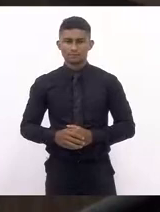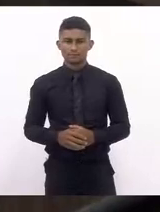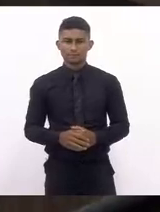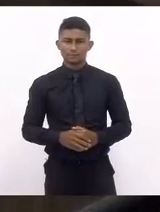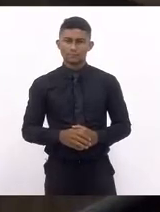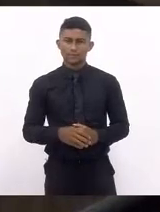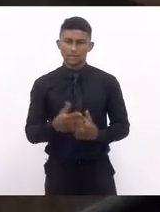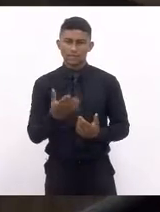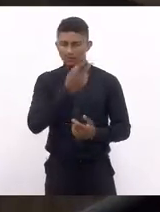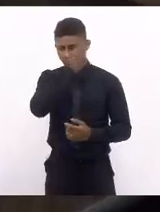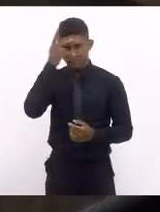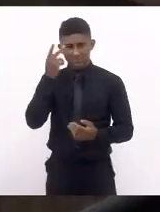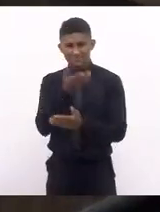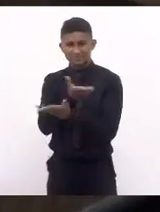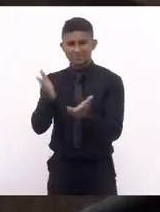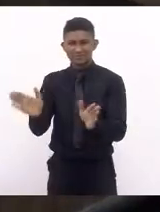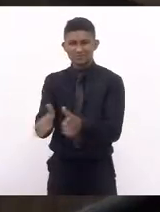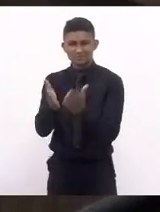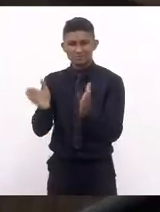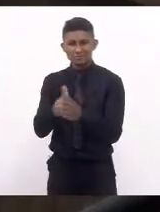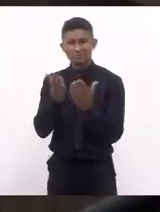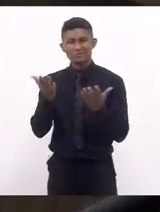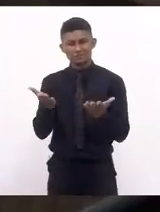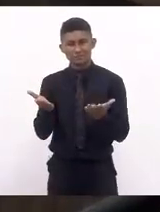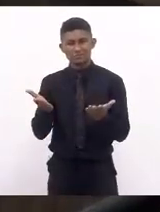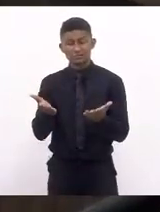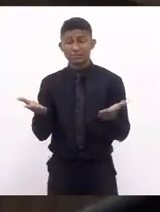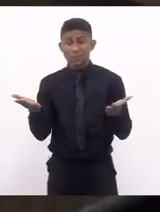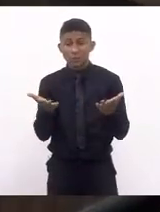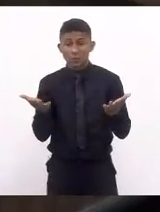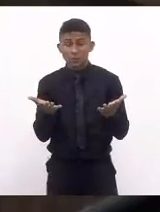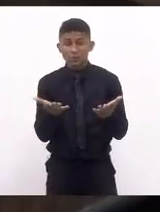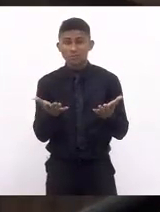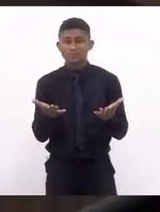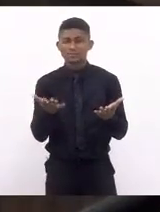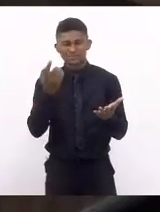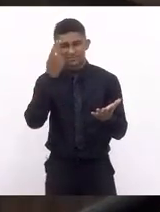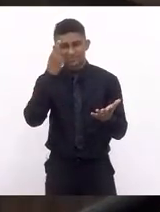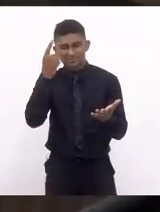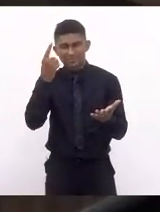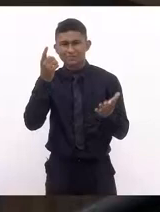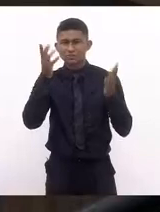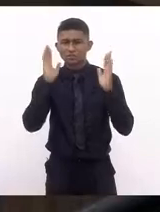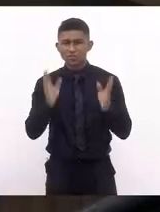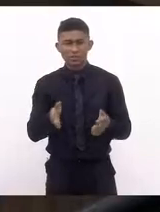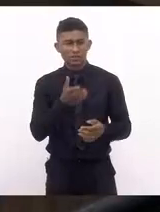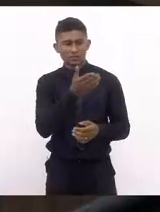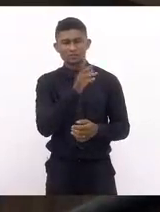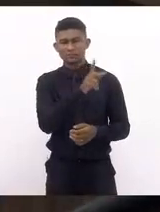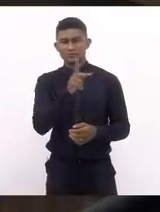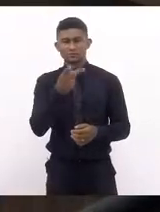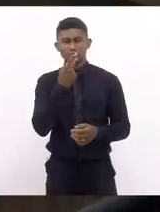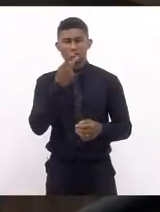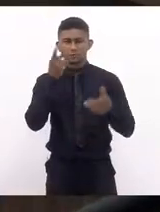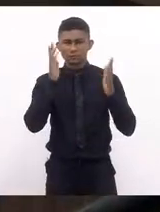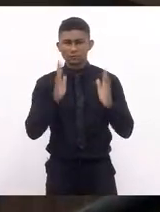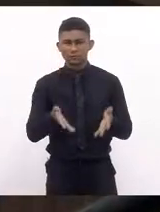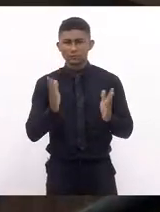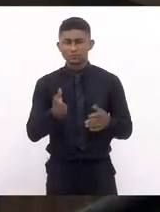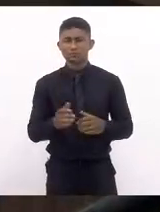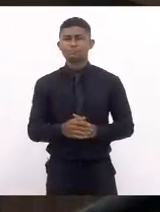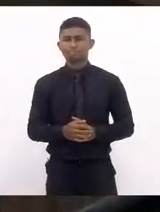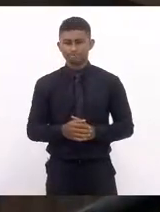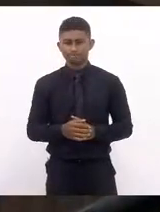para os mais pobres e os mais vulneráveis então hoje Como disse aqui o nosso professor de